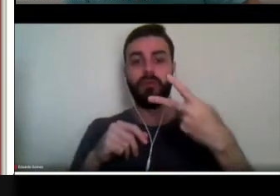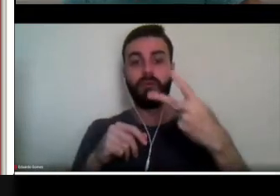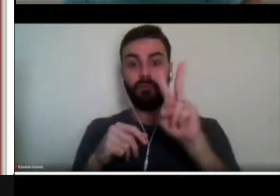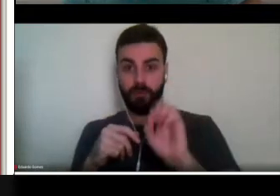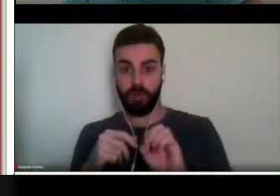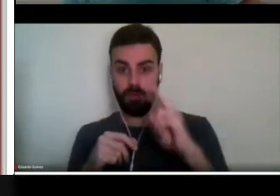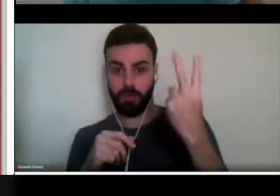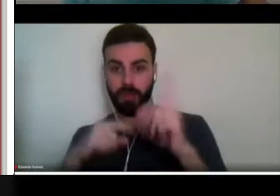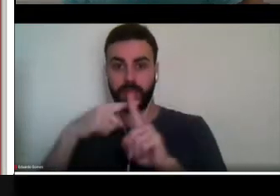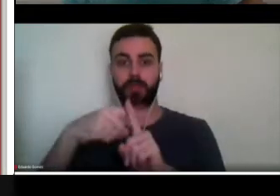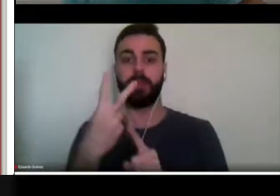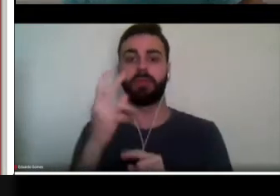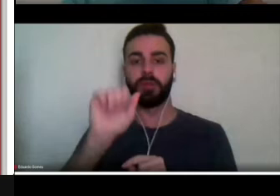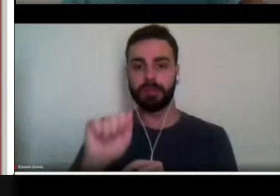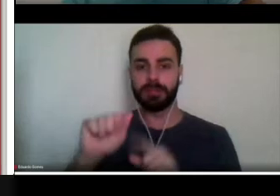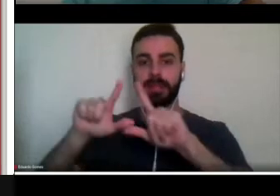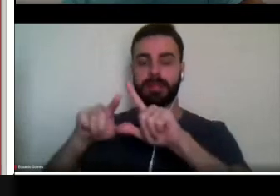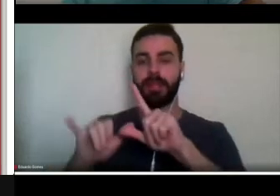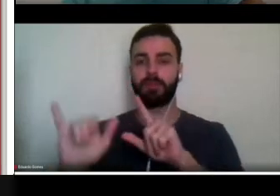certo? Então, ó,